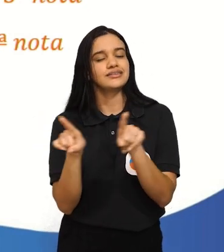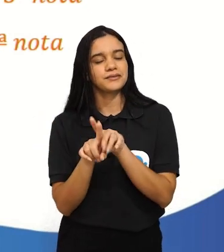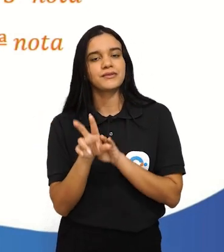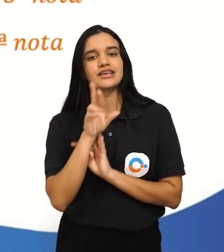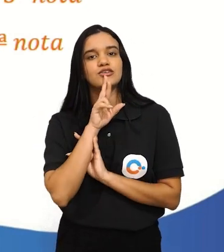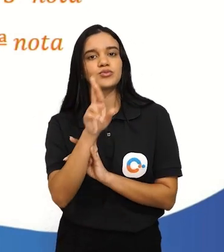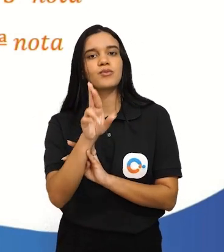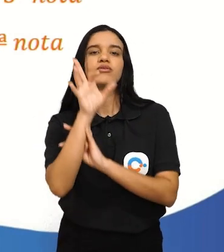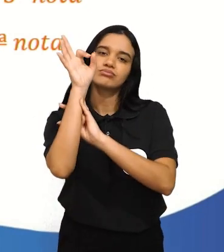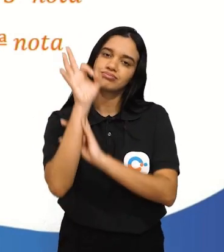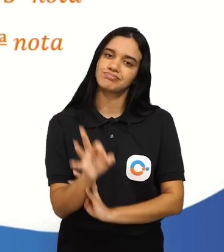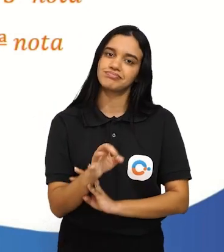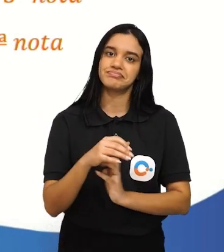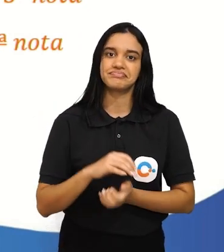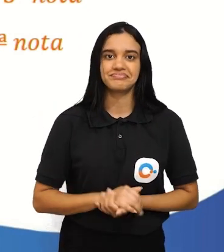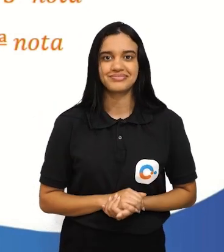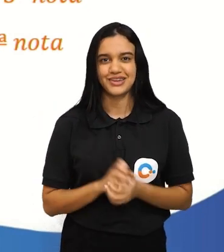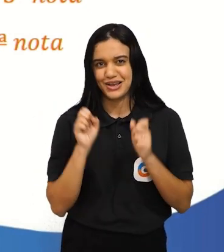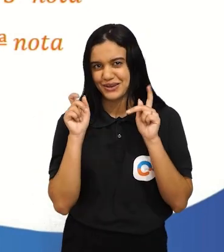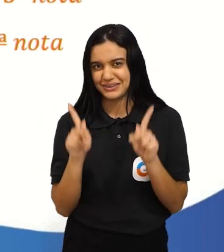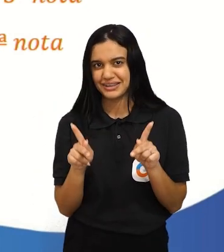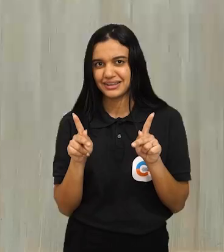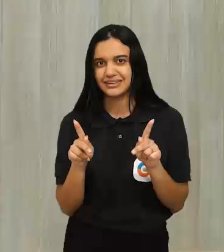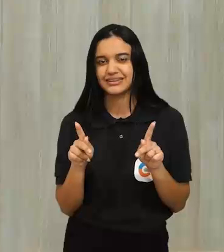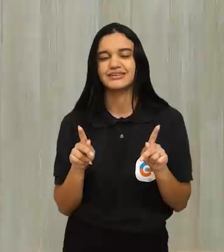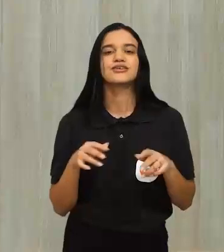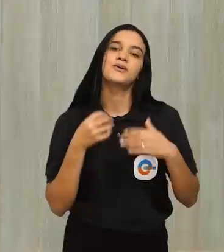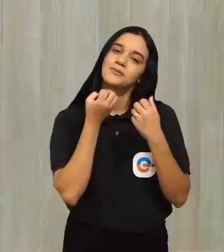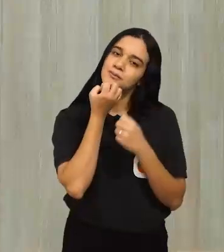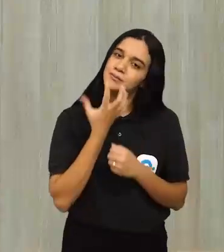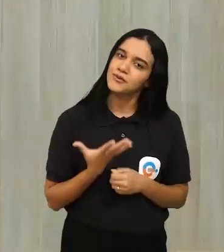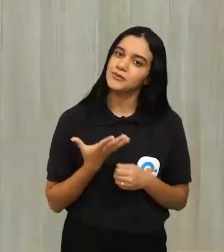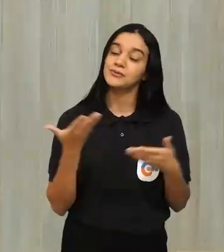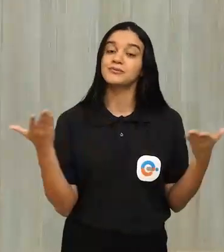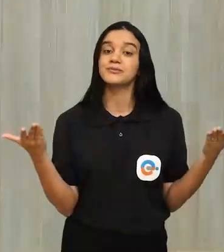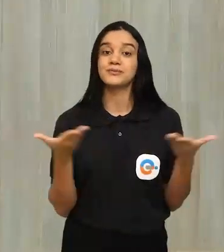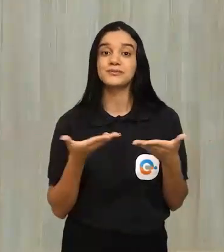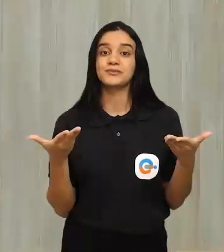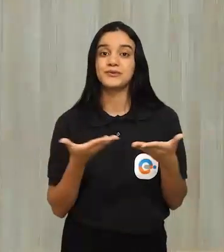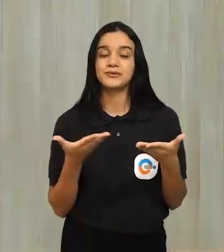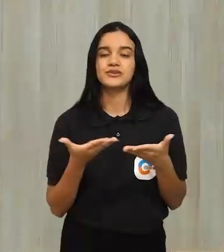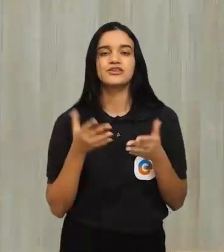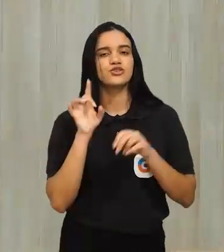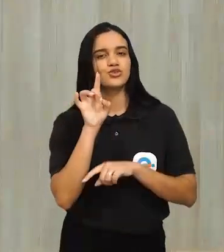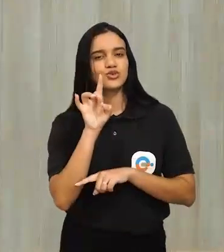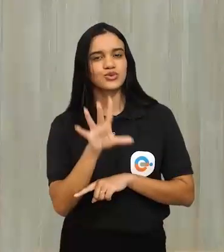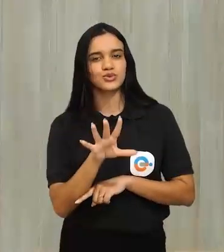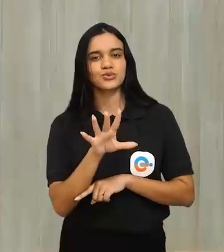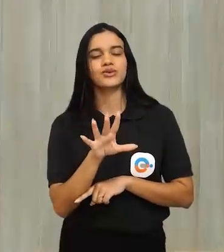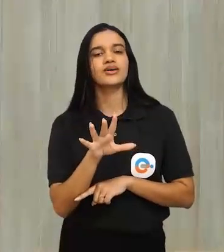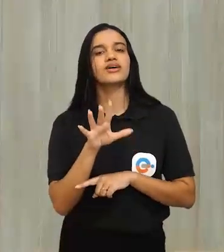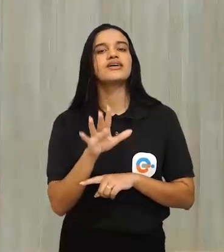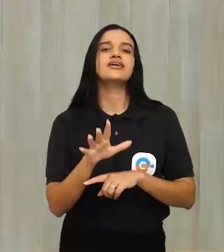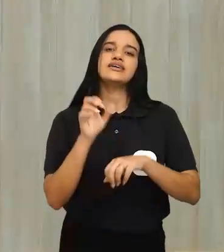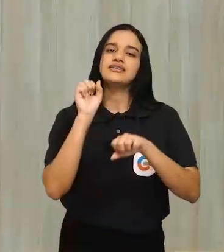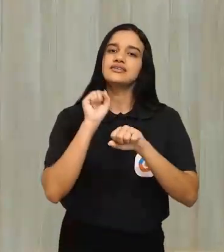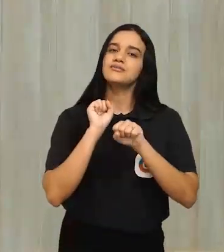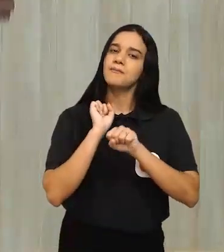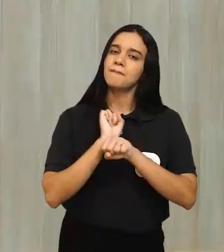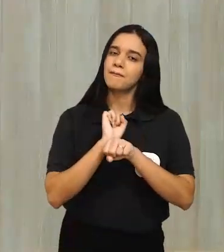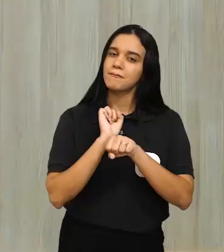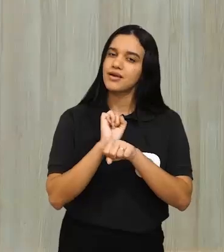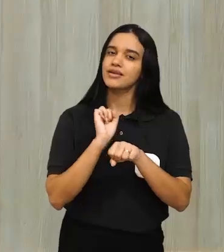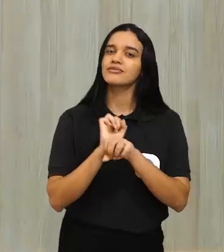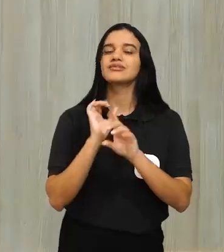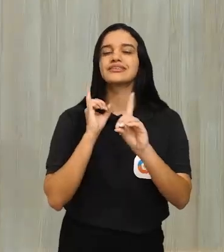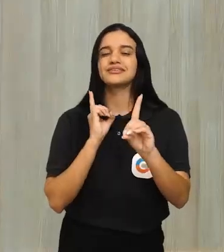também a resposta corretamente beleza bem pessoal por hoje é só aguardo vocês no